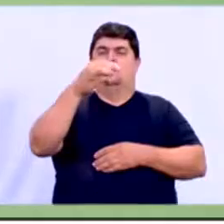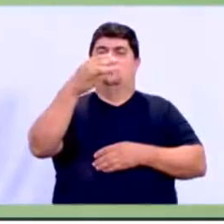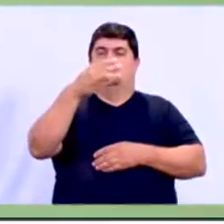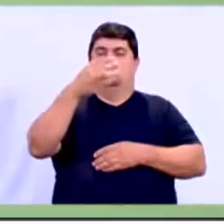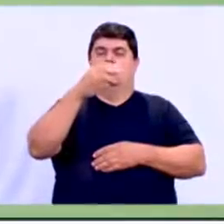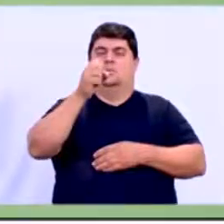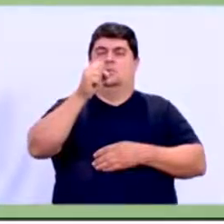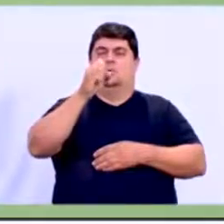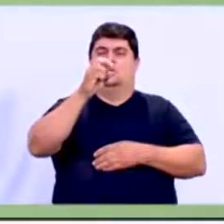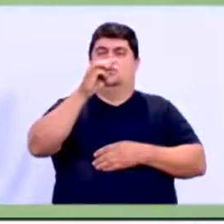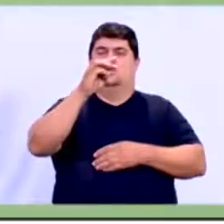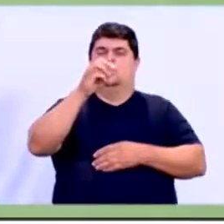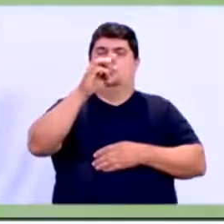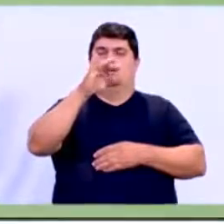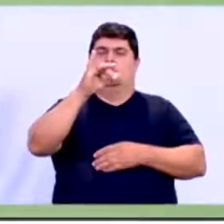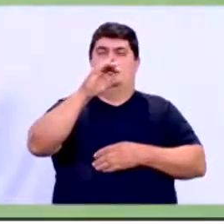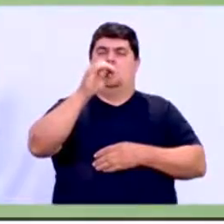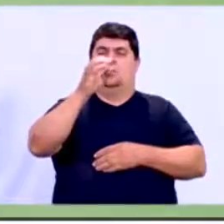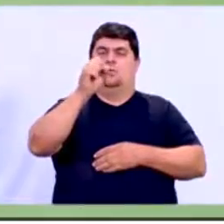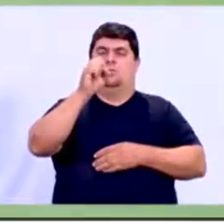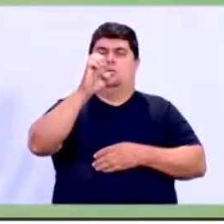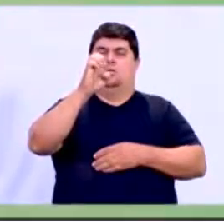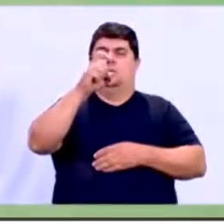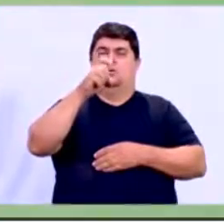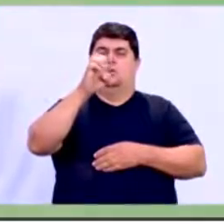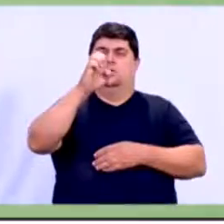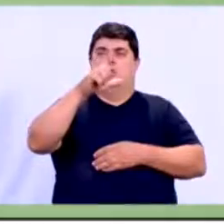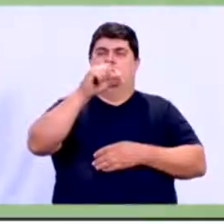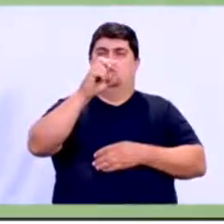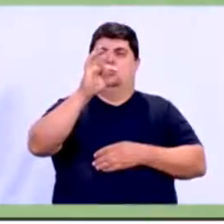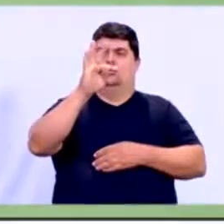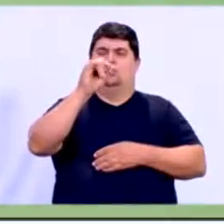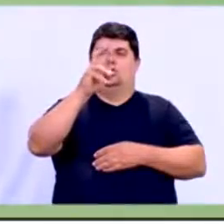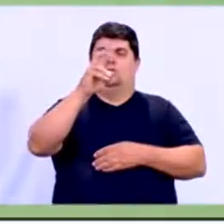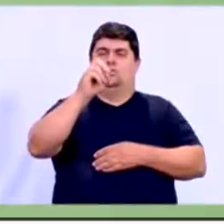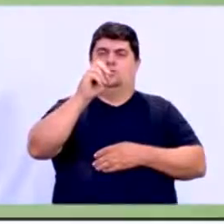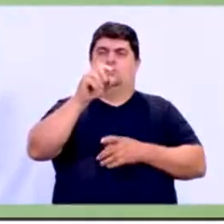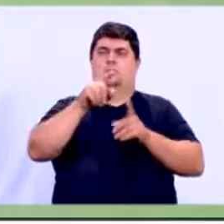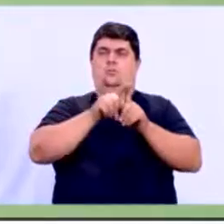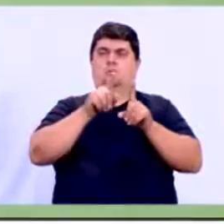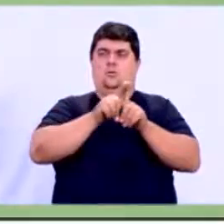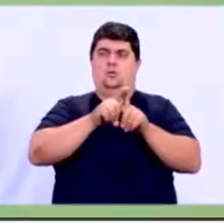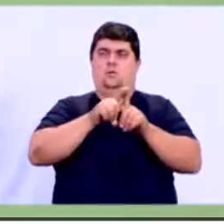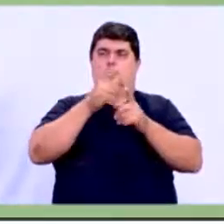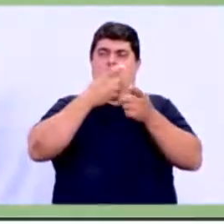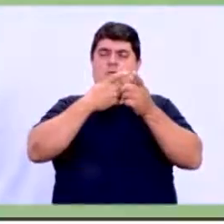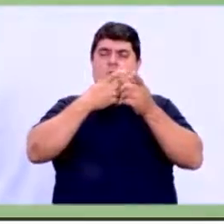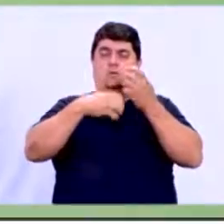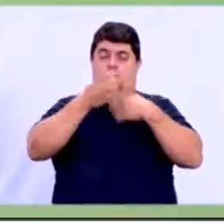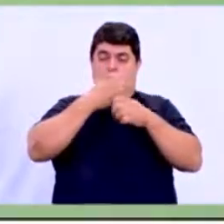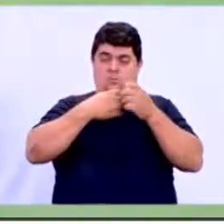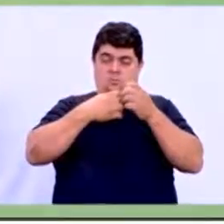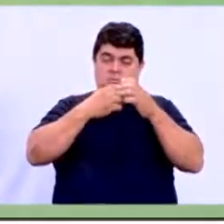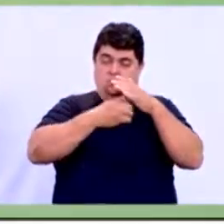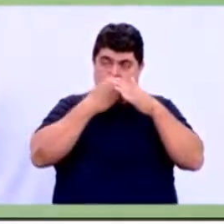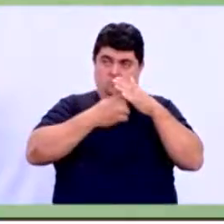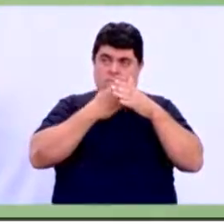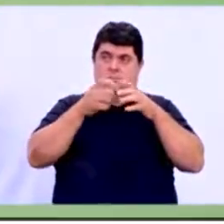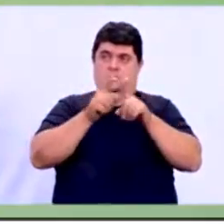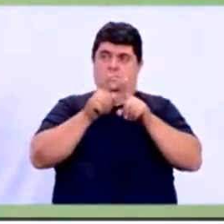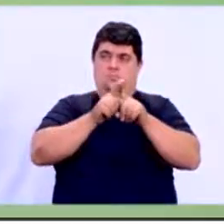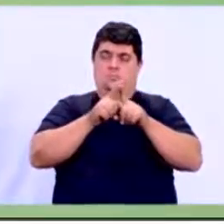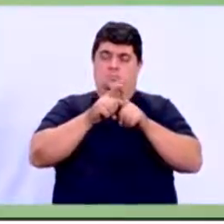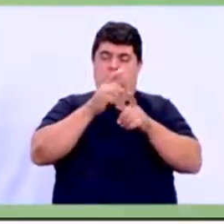sumário executivo. O quarto, a empresa e a equipe de gestão. O quinto, a análise